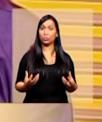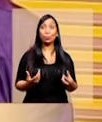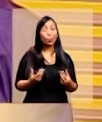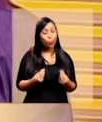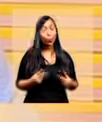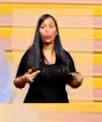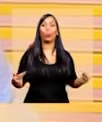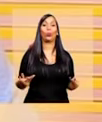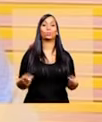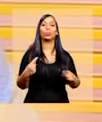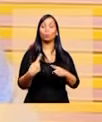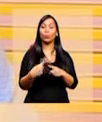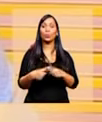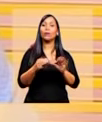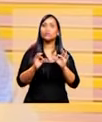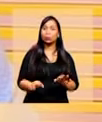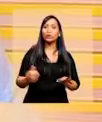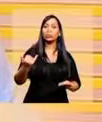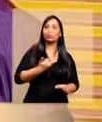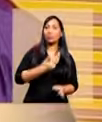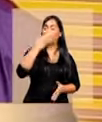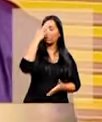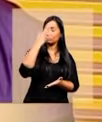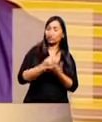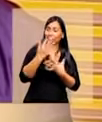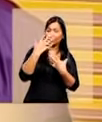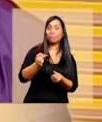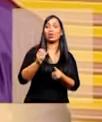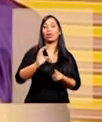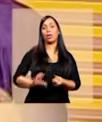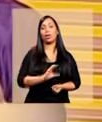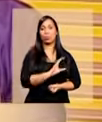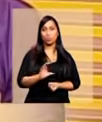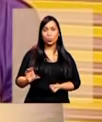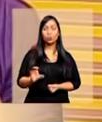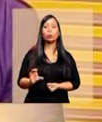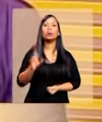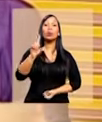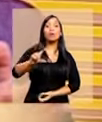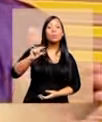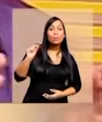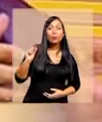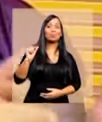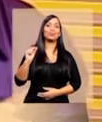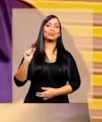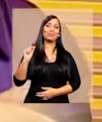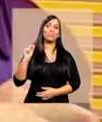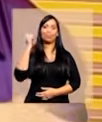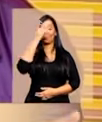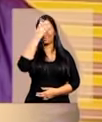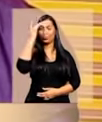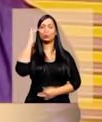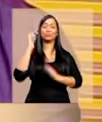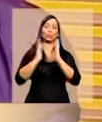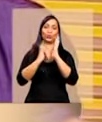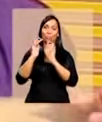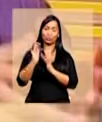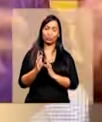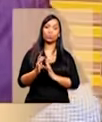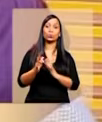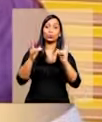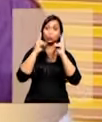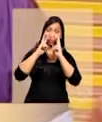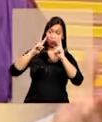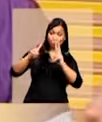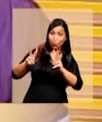muito, porque justamente quando a gente fala de fé cristã, é uma opção pela pessoa de Jesus Cristo. Sim. E quando a